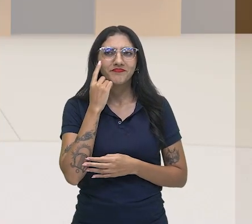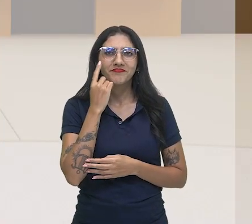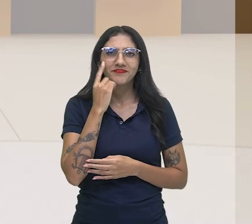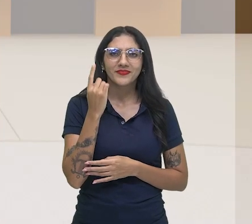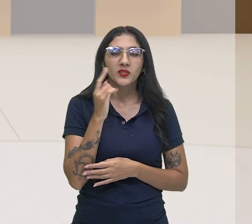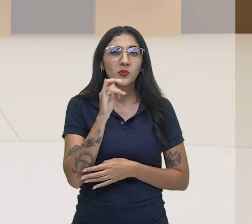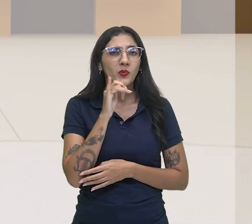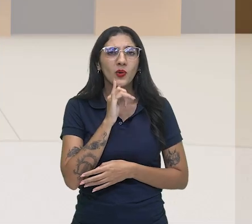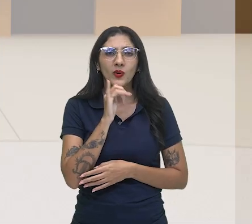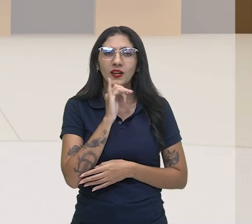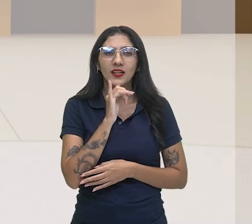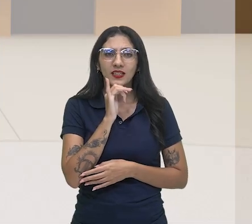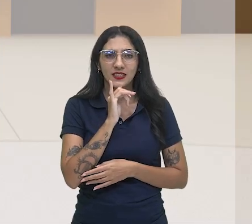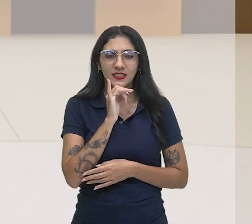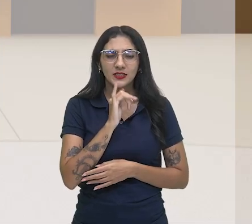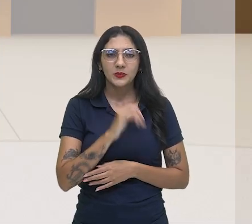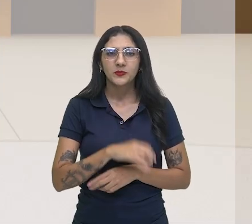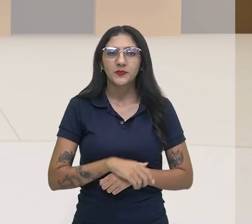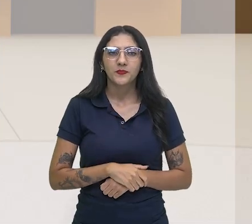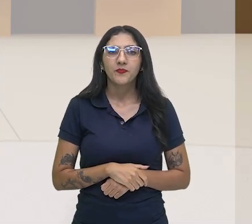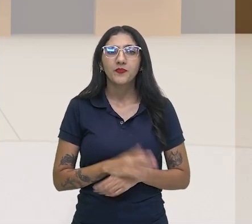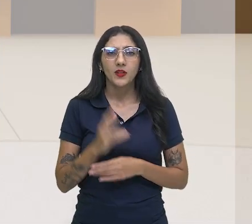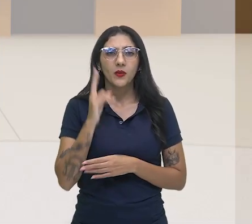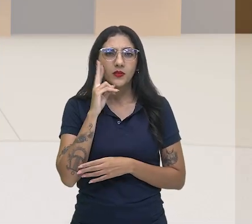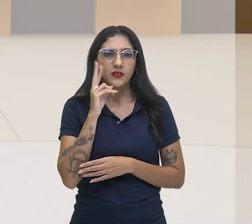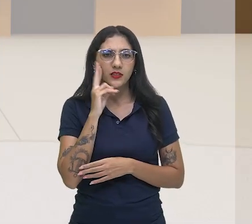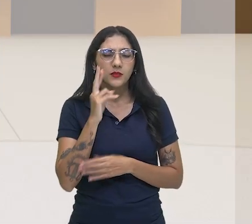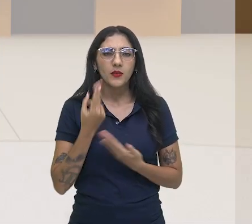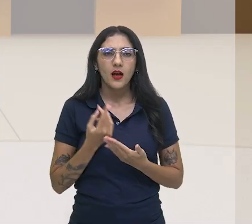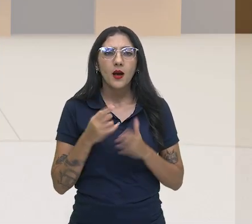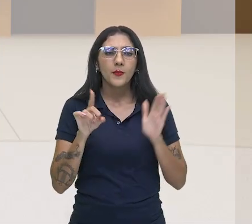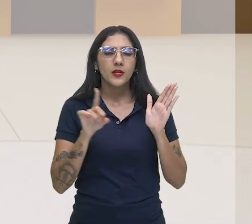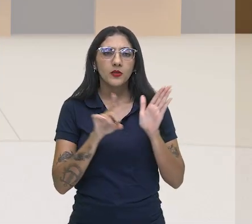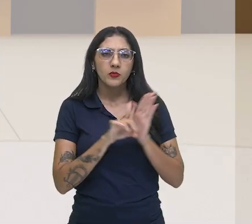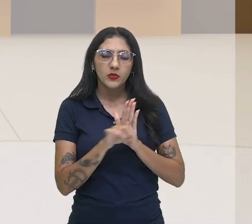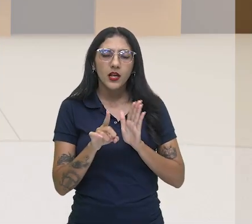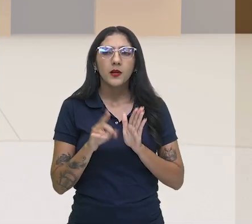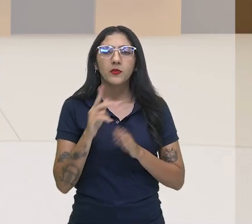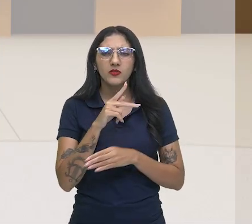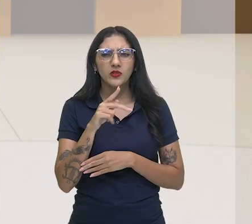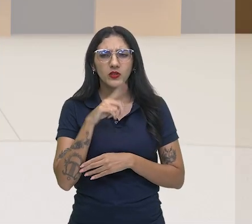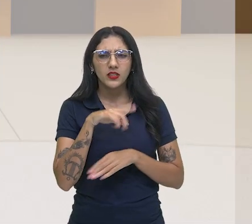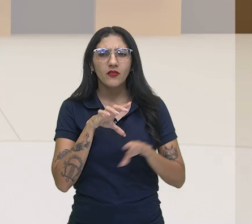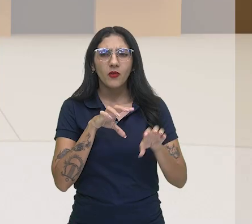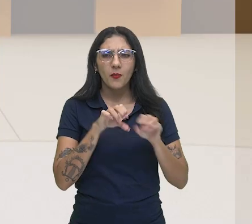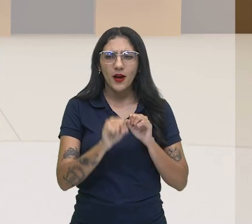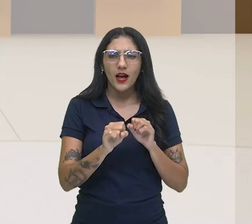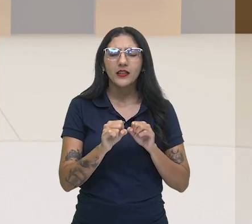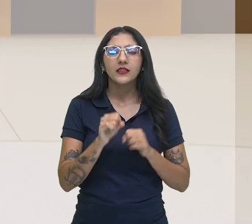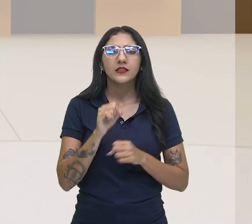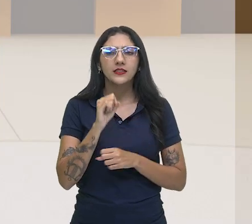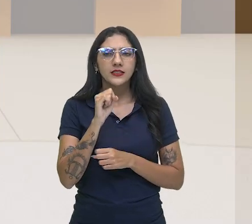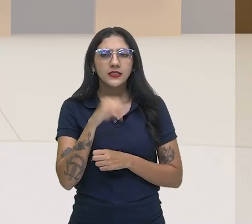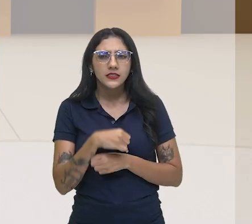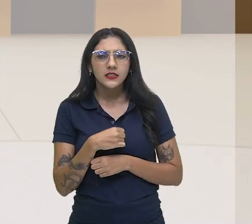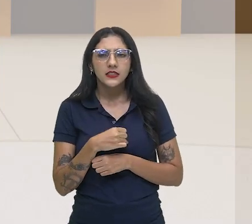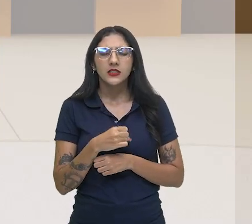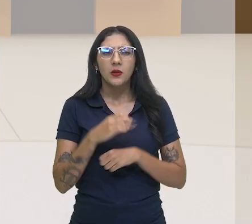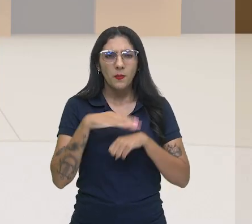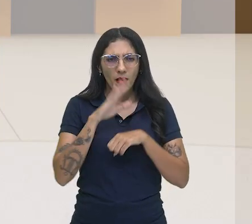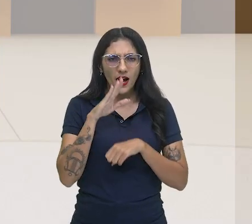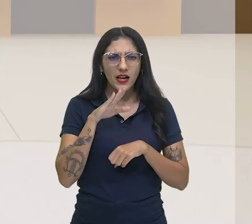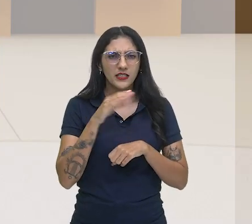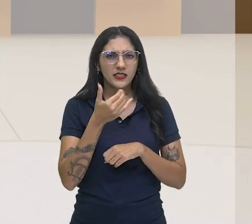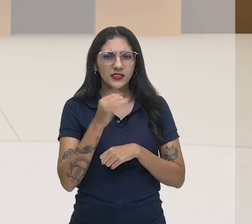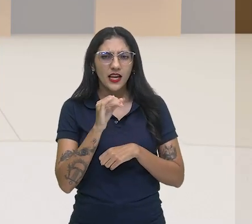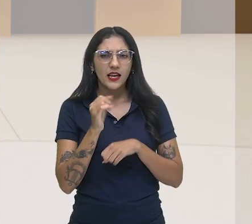testes que nós fizemos. Eu perguntei à professora Marta: professora, você é formada em tal área? Ela, sim. Professora, você é formada há mais de 10 anos? Aí